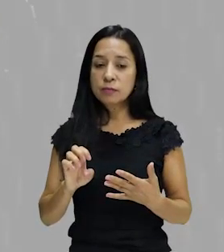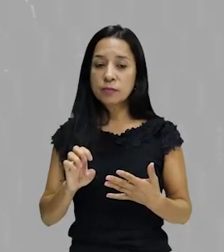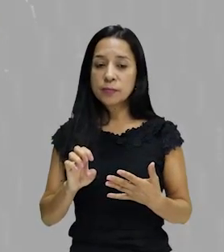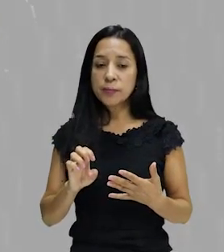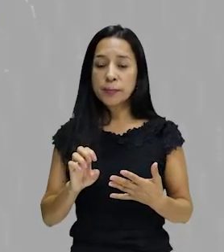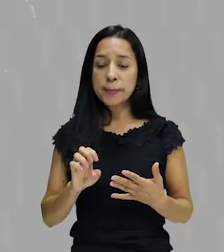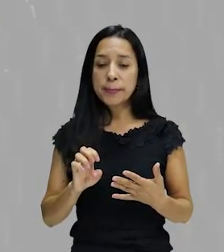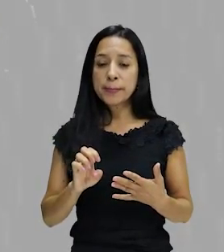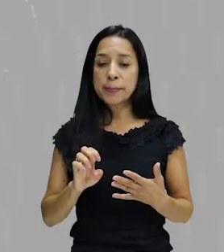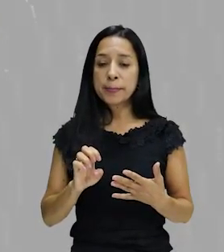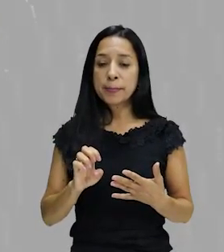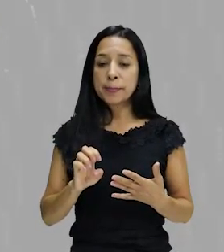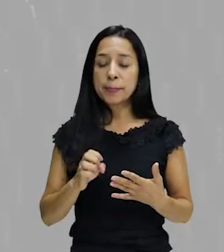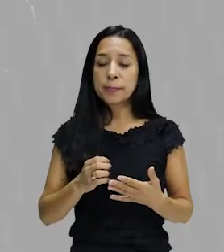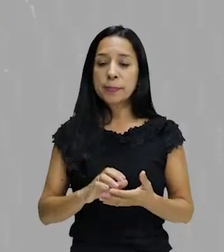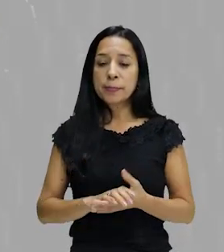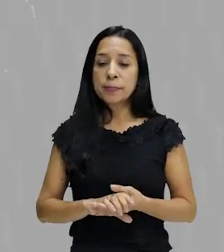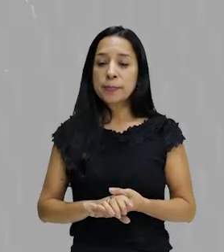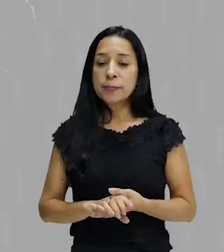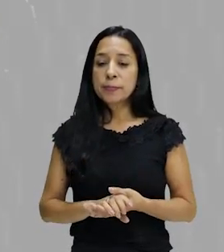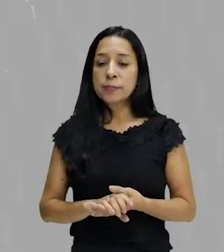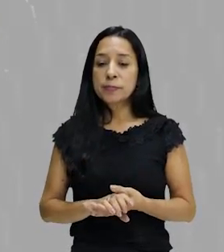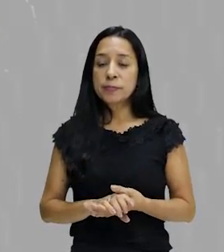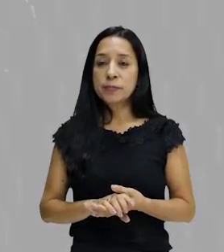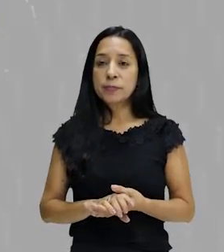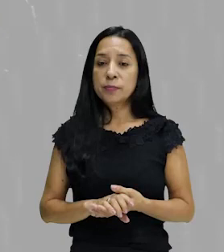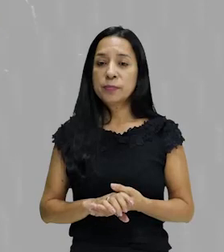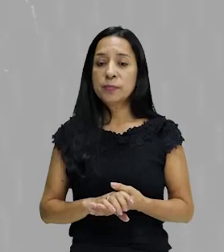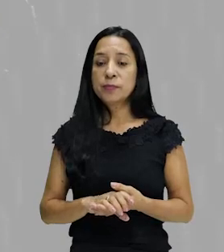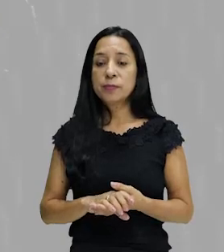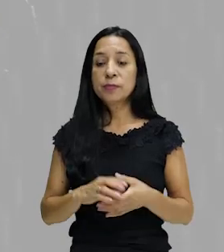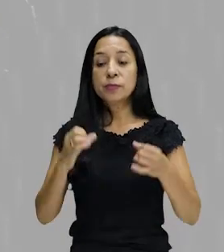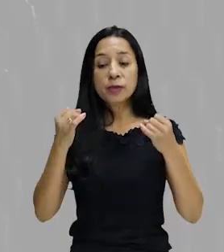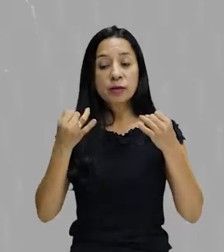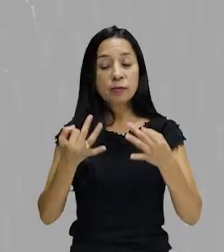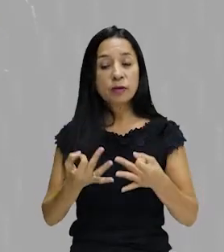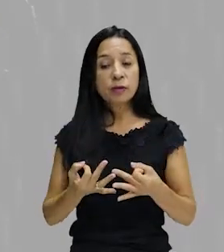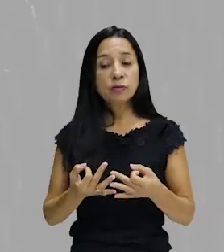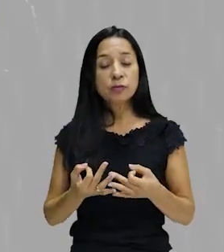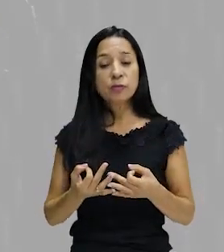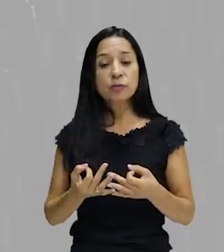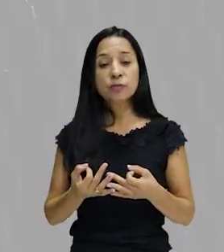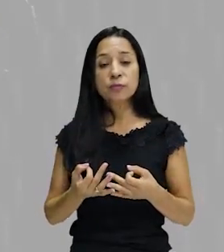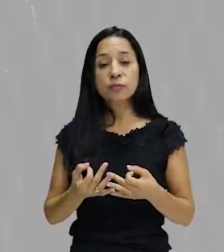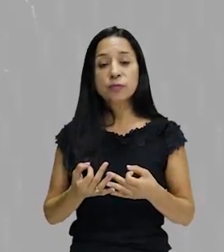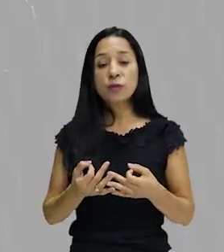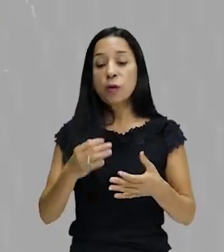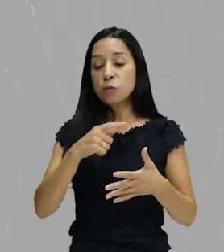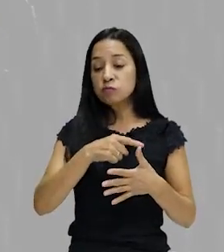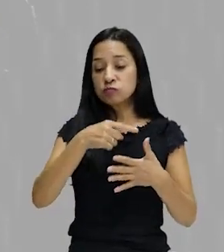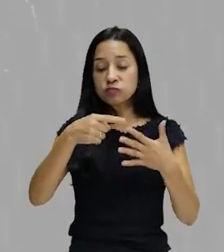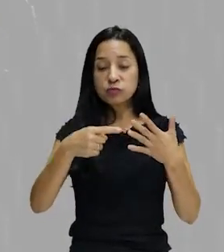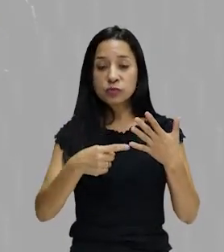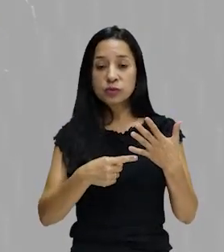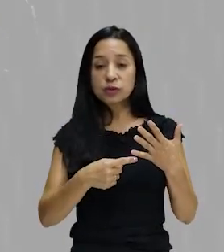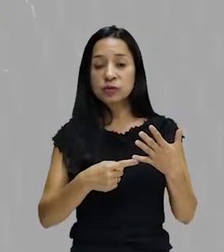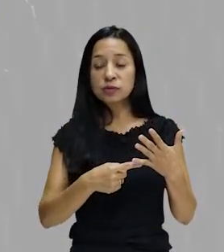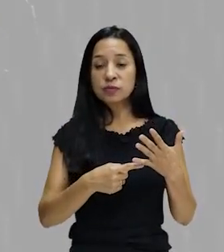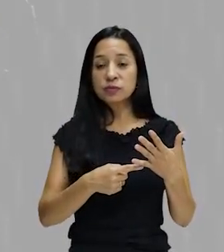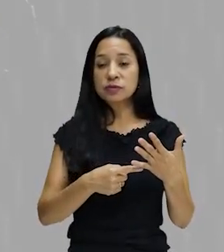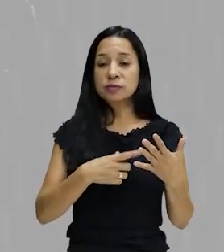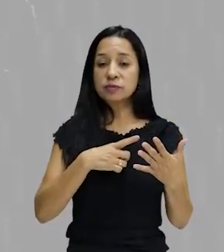a produção de gases poluentes nocivos ao meio ambiente. Ok? Bom, então das alternativas que aí